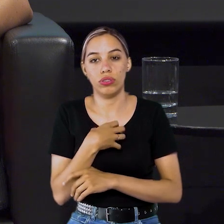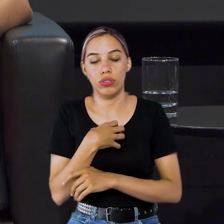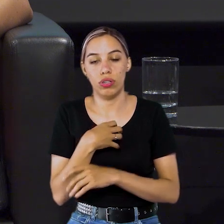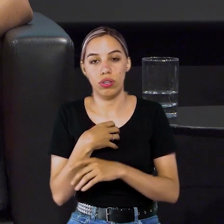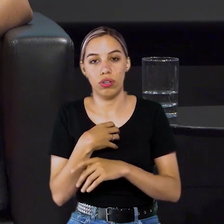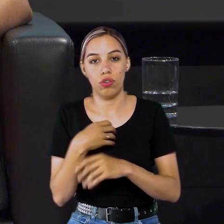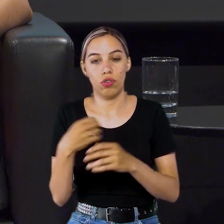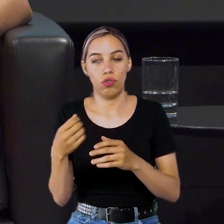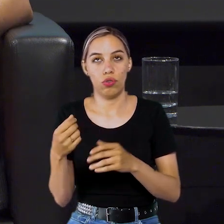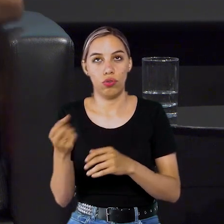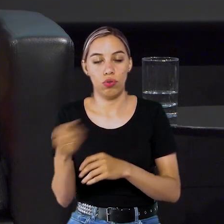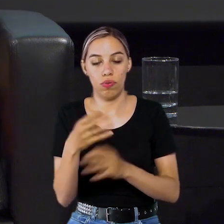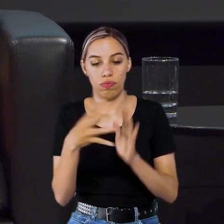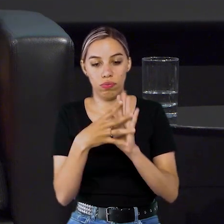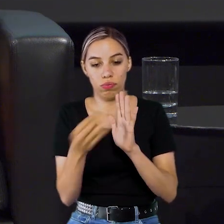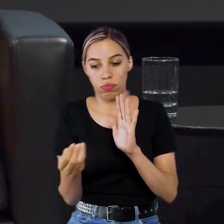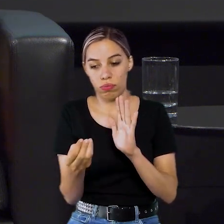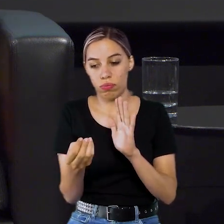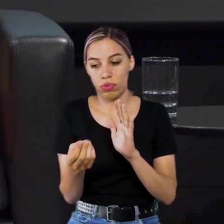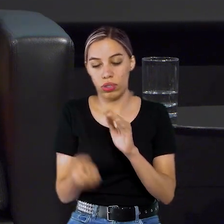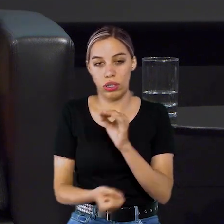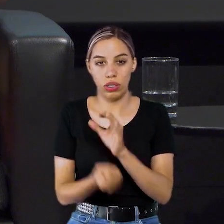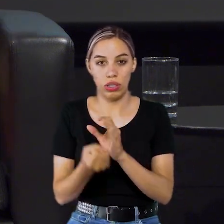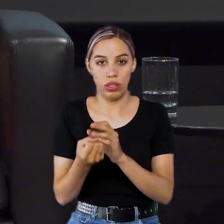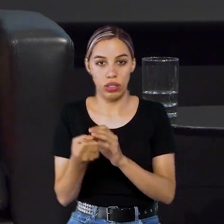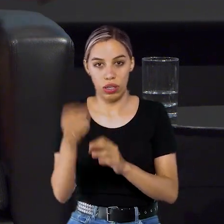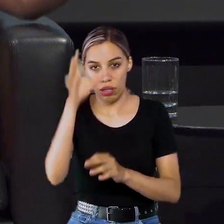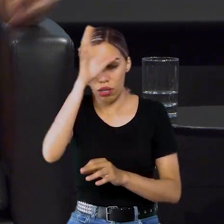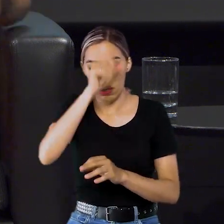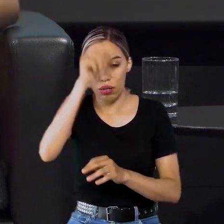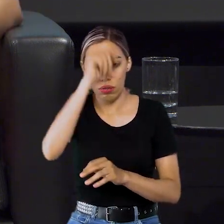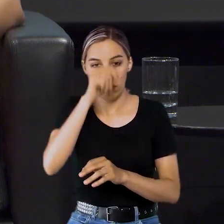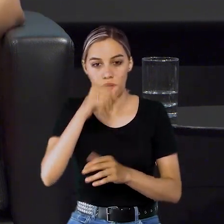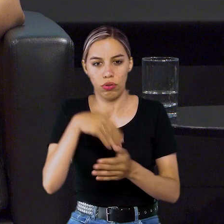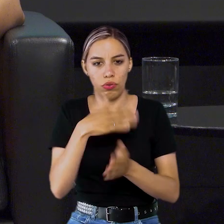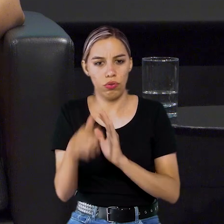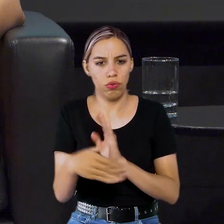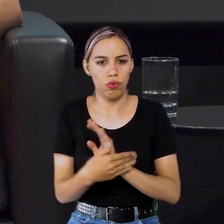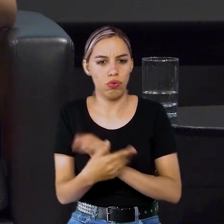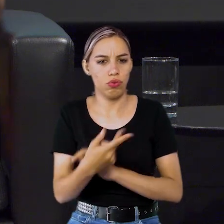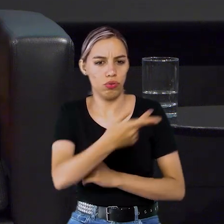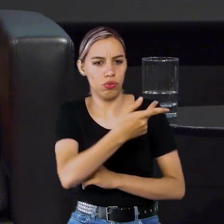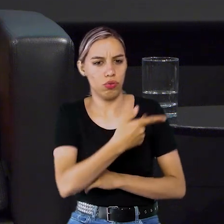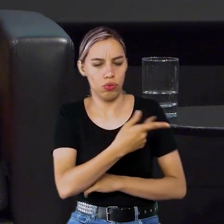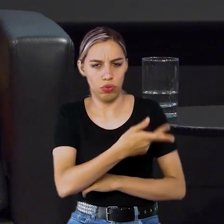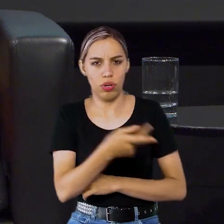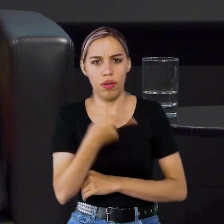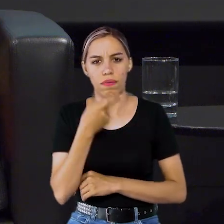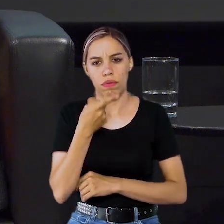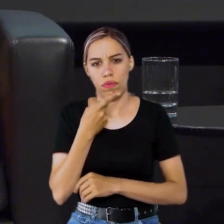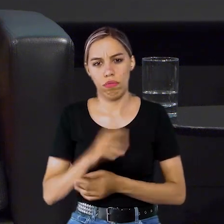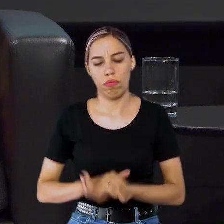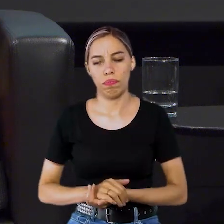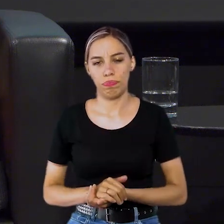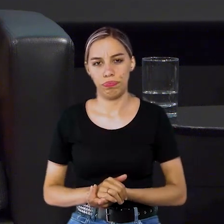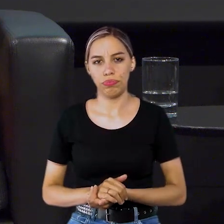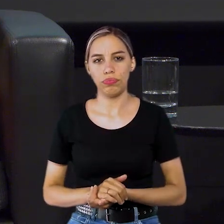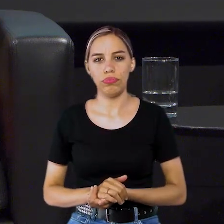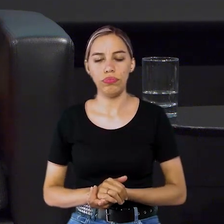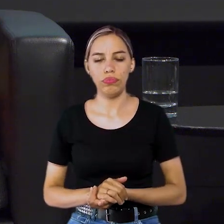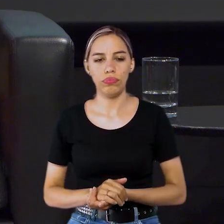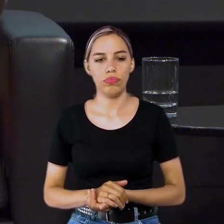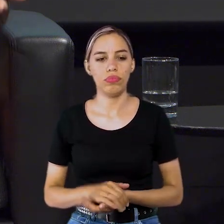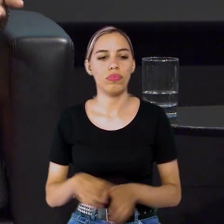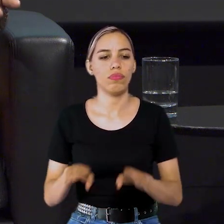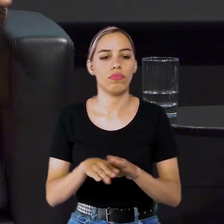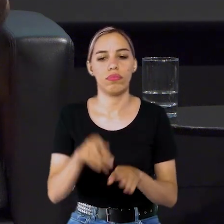de pensar esse respeito de tudo que o Timóteo falou, de tudo que a Chay falou. Como curar isso que o Papá falou? Né?